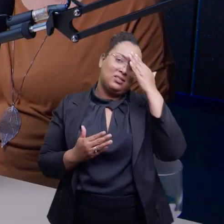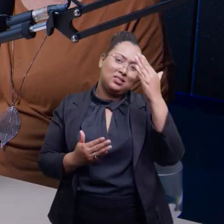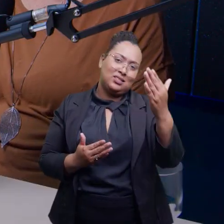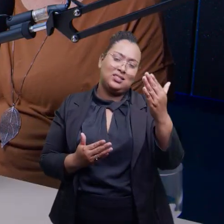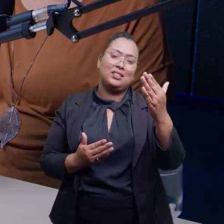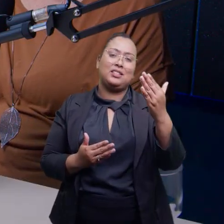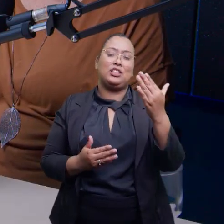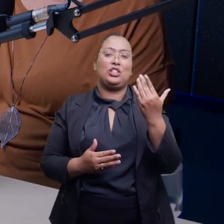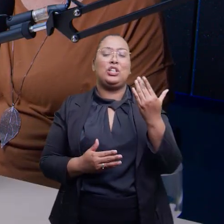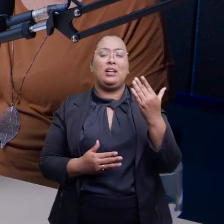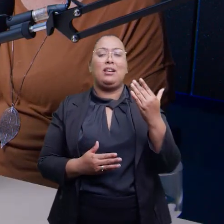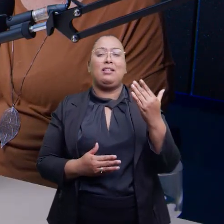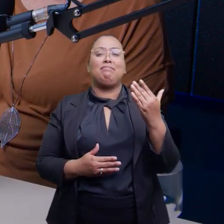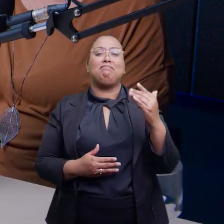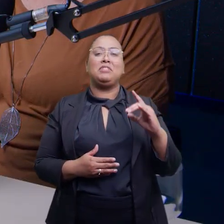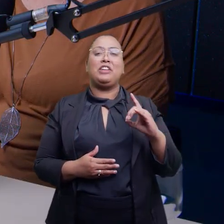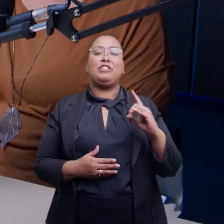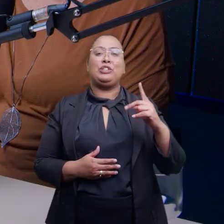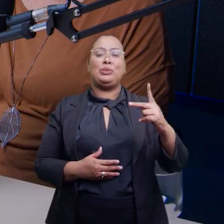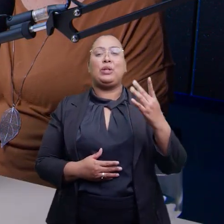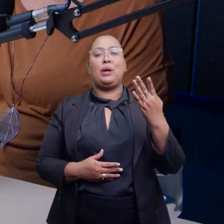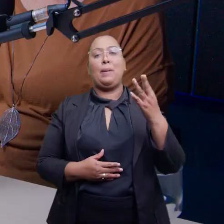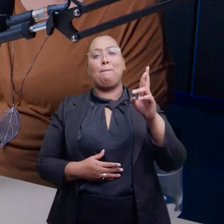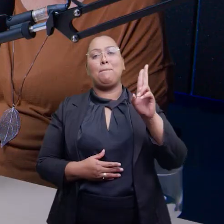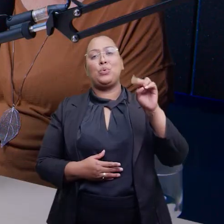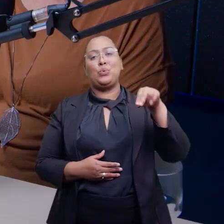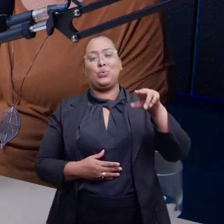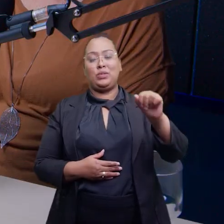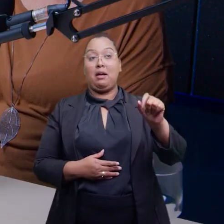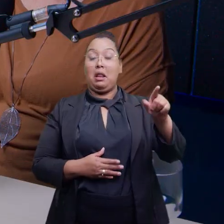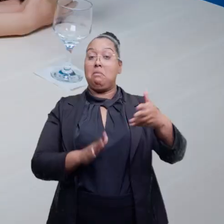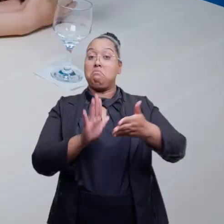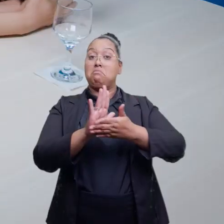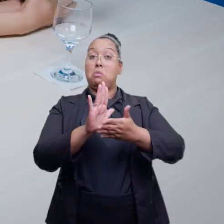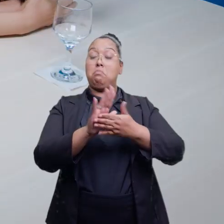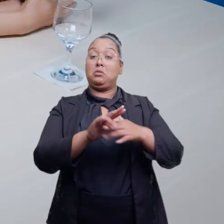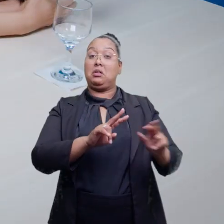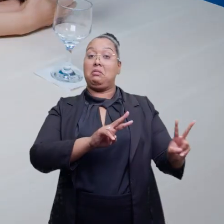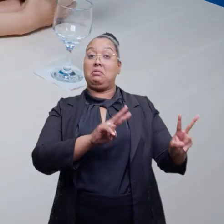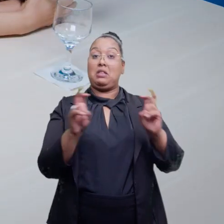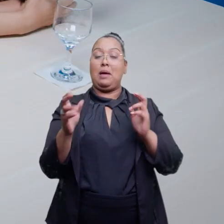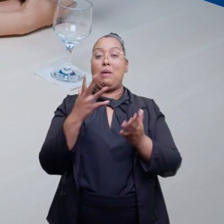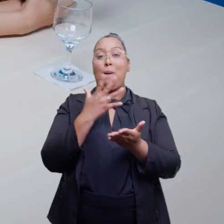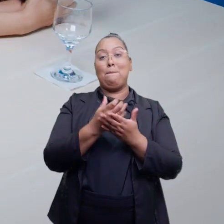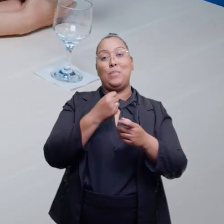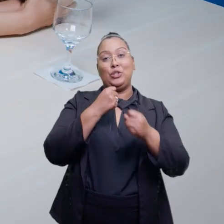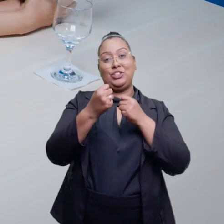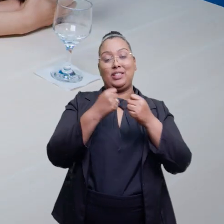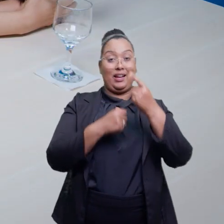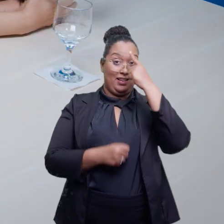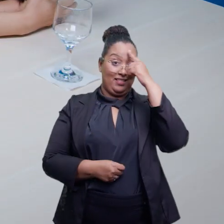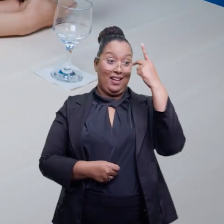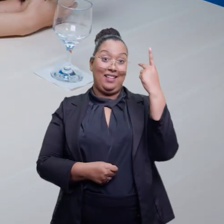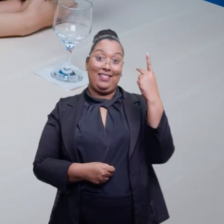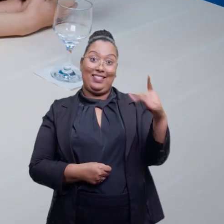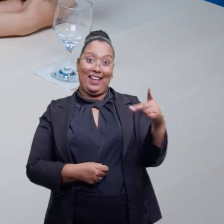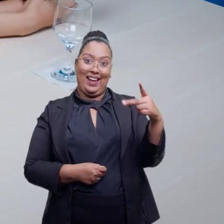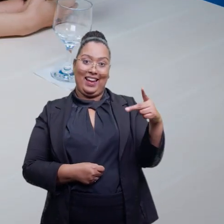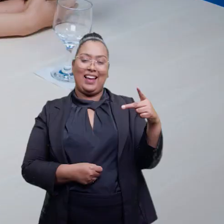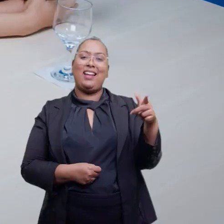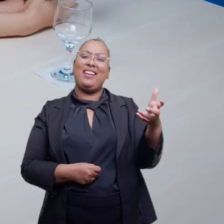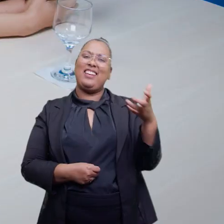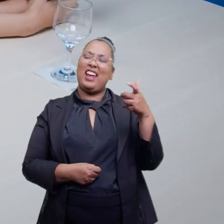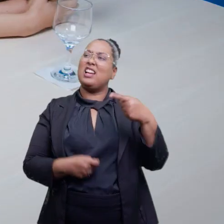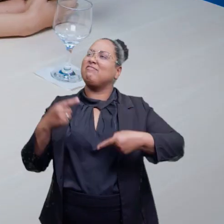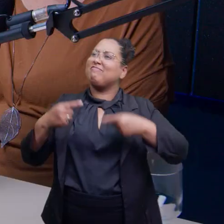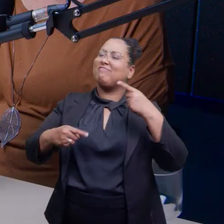agradecer muito, doutora Bruna, por ter nos trazido esse tema, né, feito essa proposta. O podcast foi uma ideia dela, né, que a gente